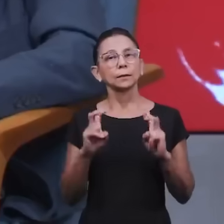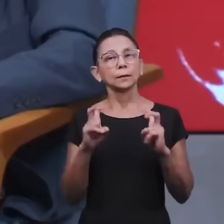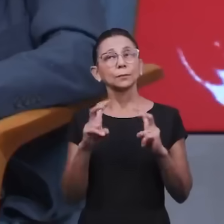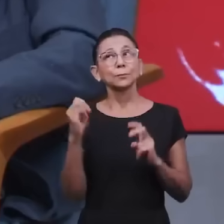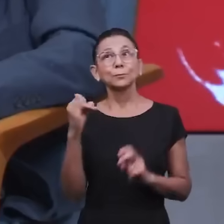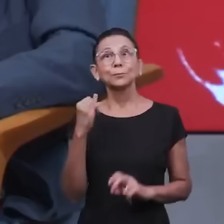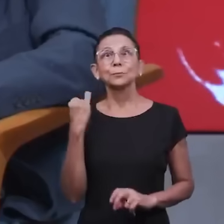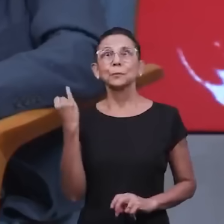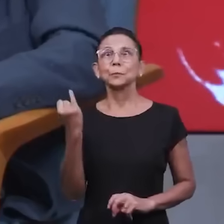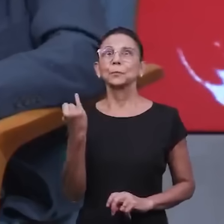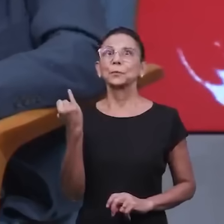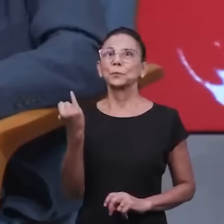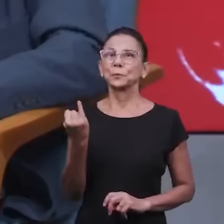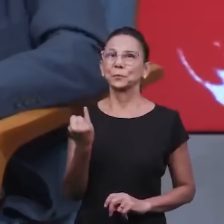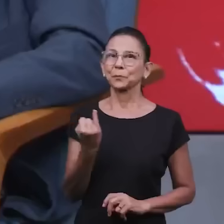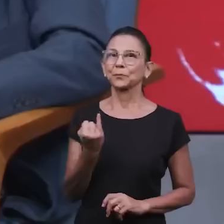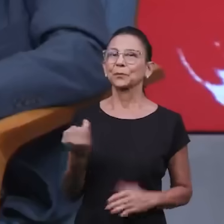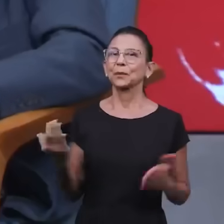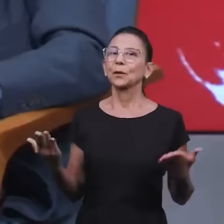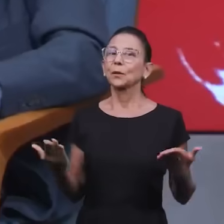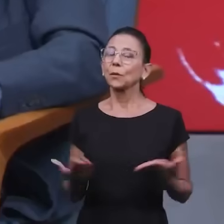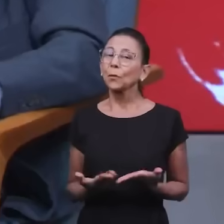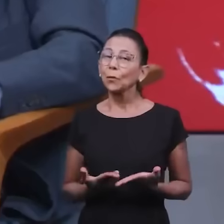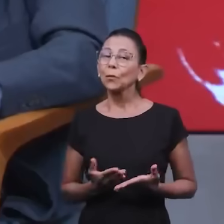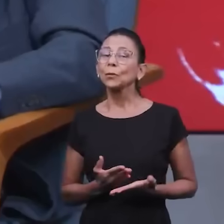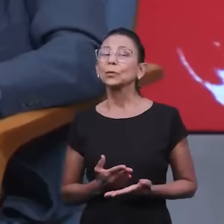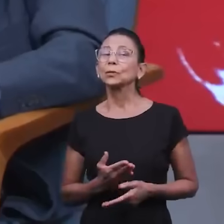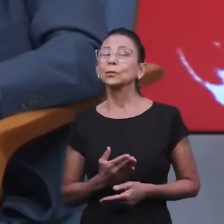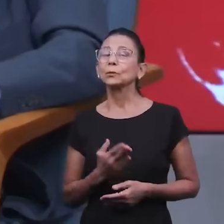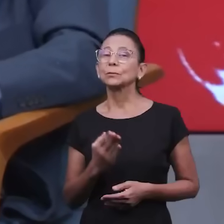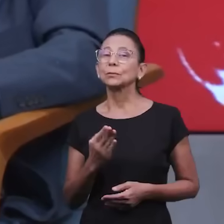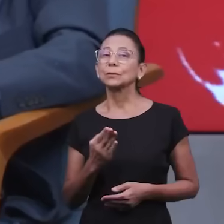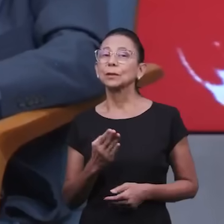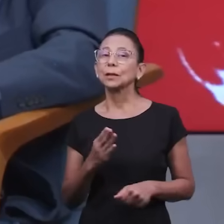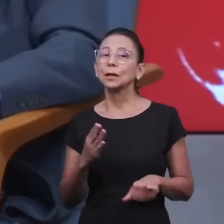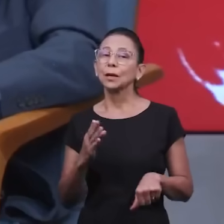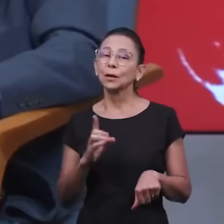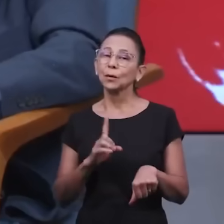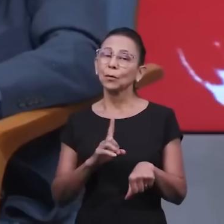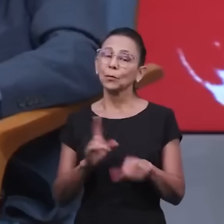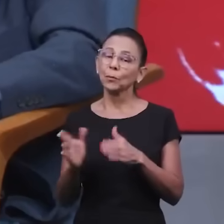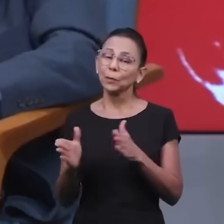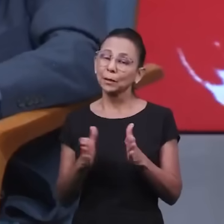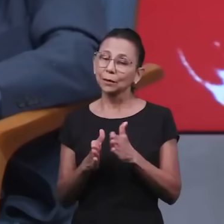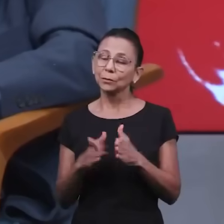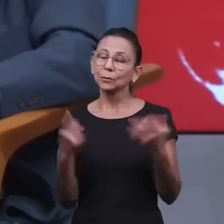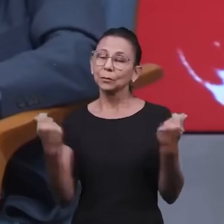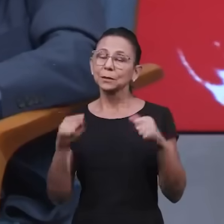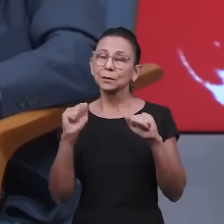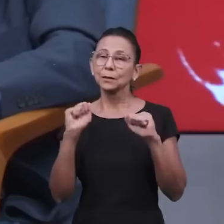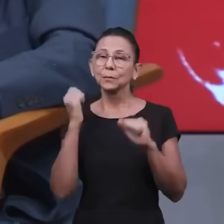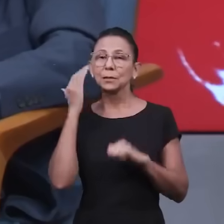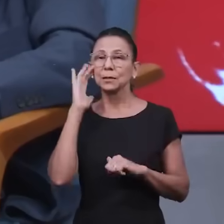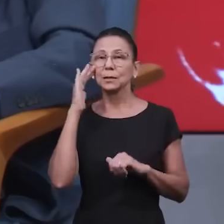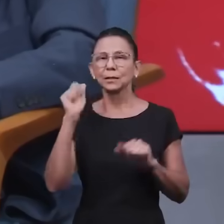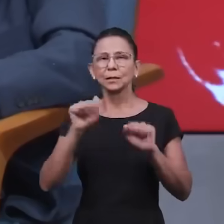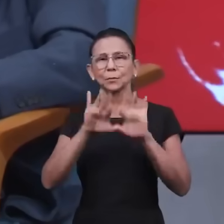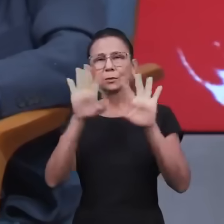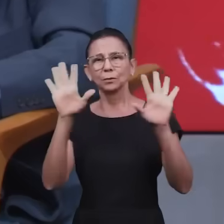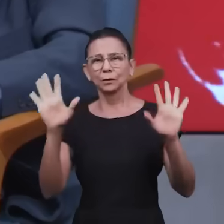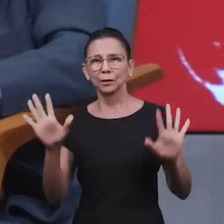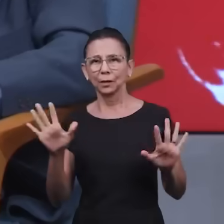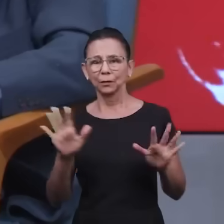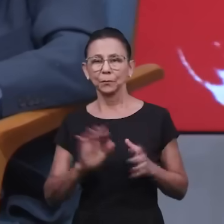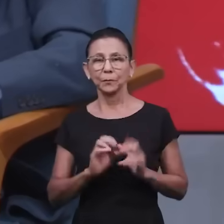assunto, porque nós estamos vivendo hoje um momento que precisamos de entender isso com muita clareza. Nós